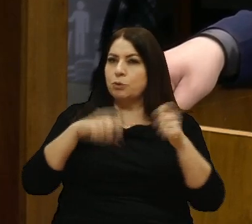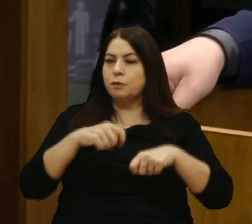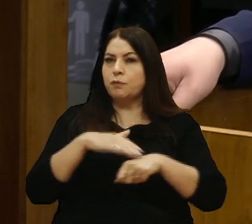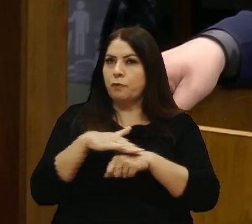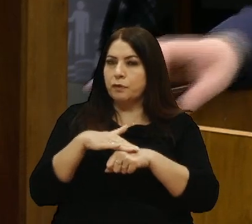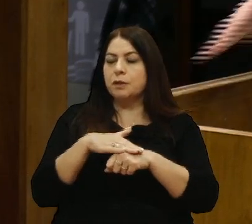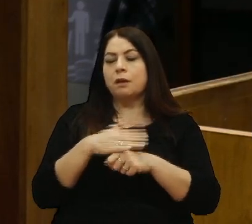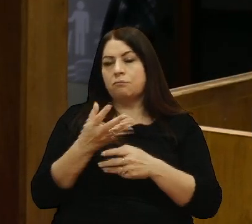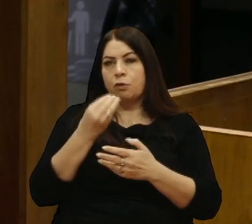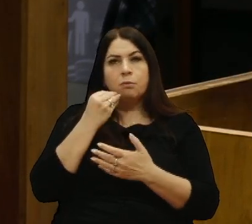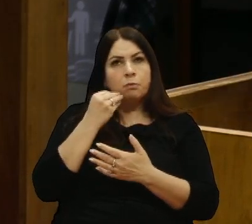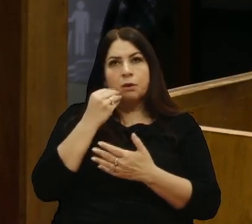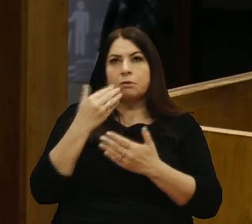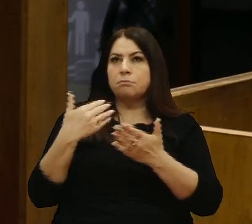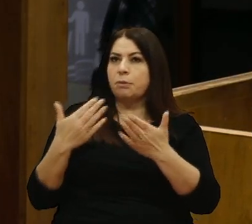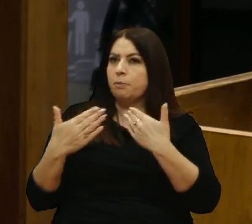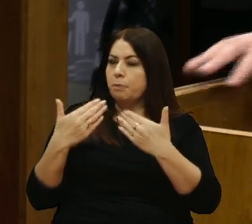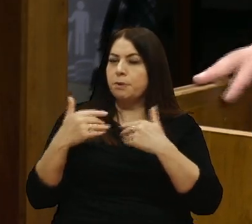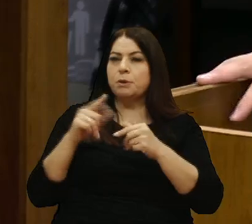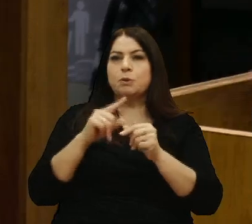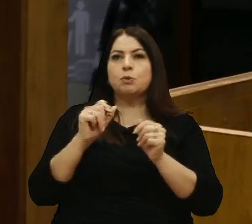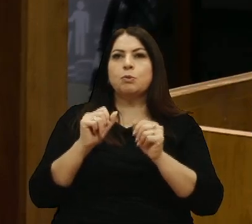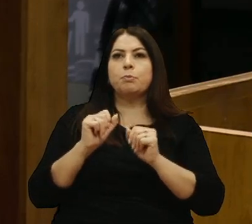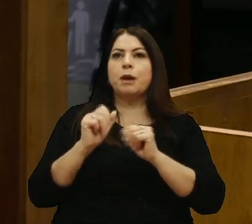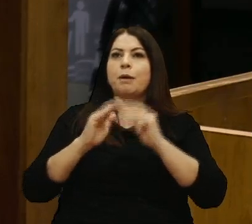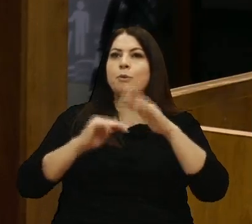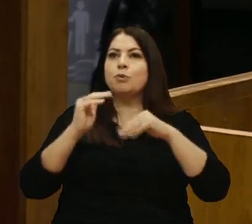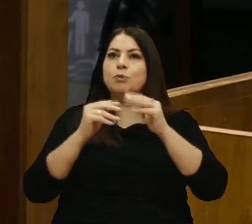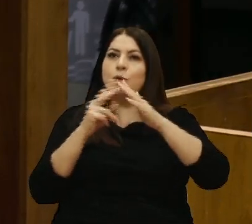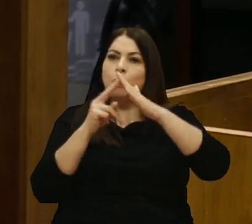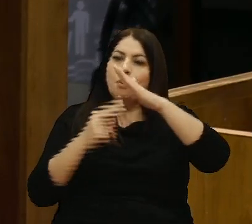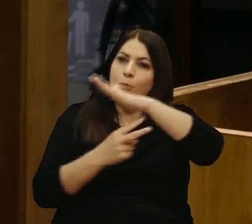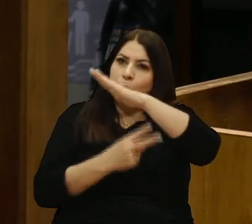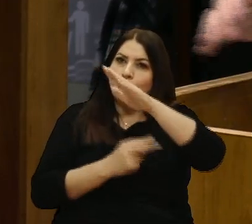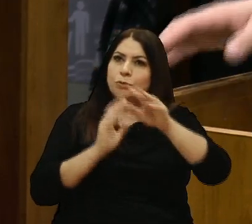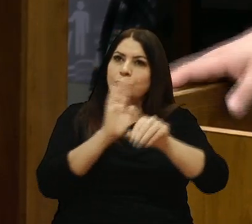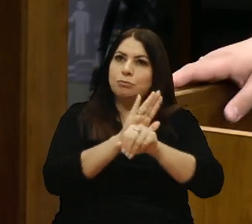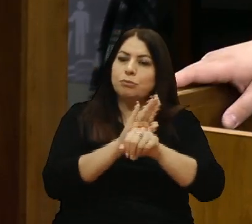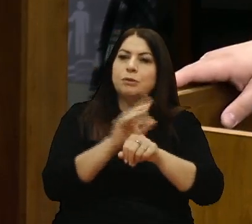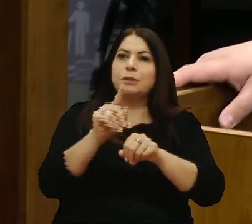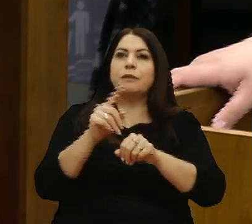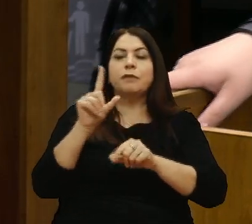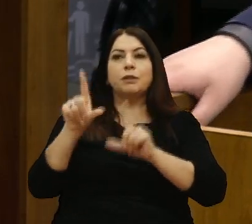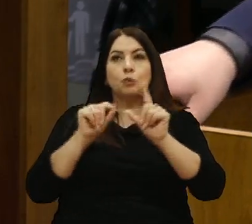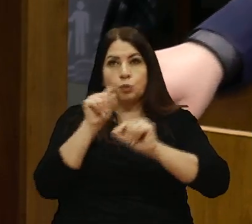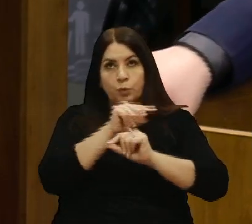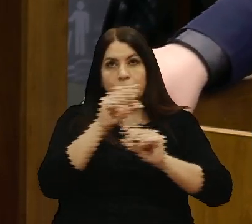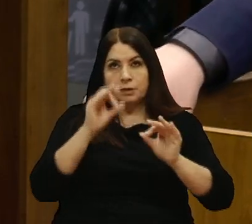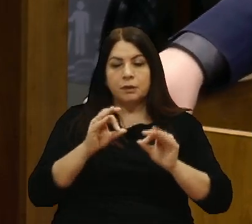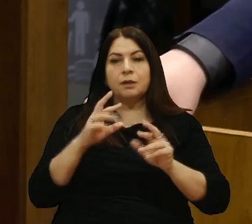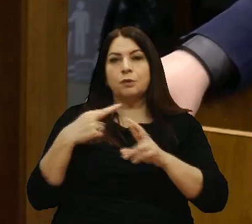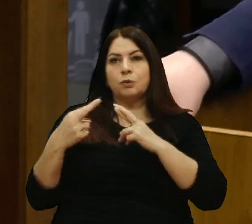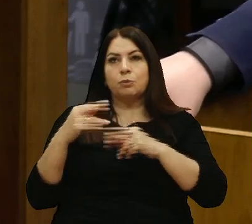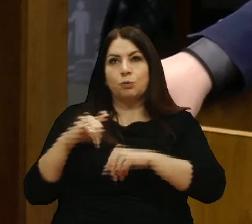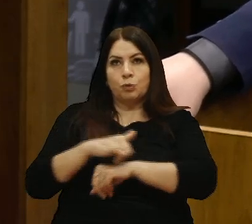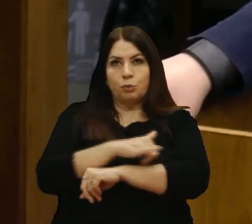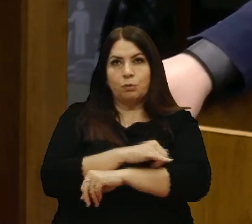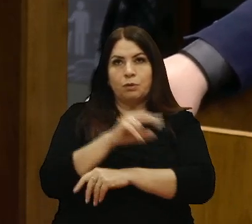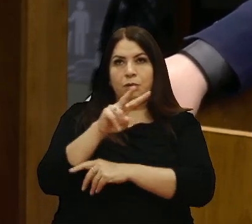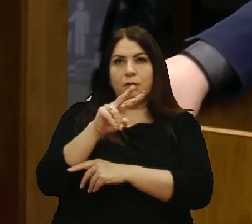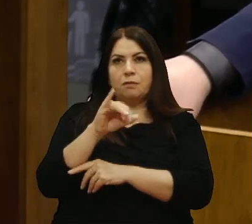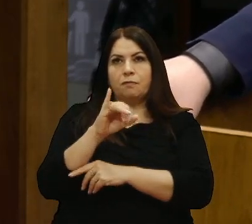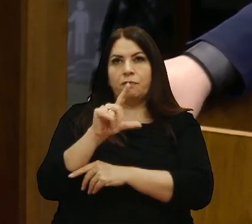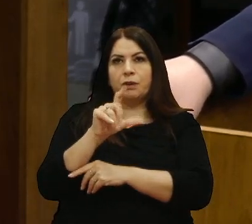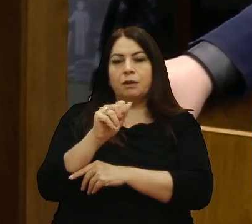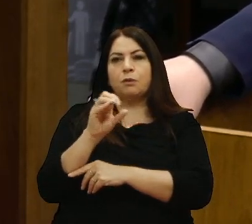conversar, obviamente, dialogar para construir pontes. E aqui, então, nós estamos vendo essa definição com relação ao aeroporto de Vila Oliva, que